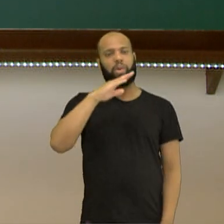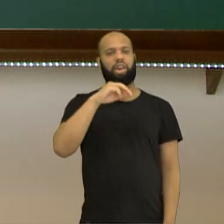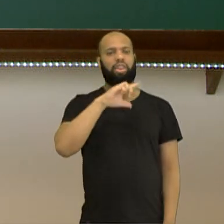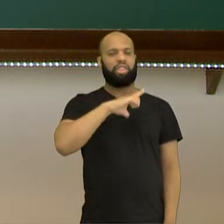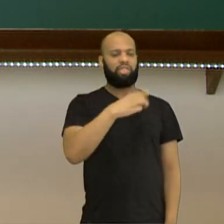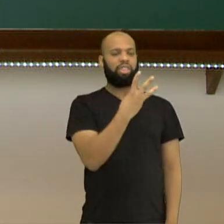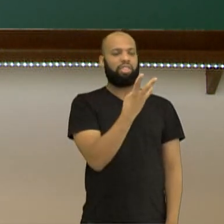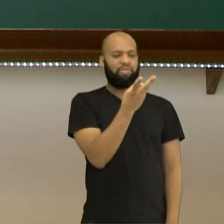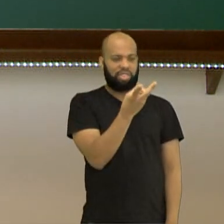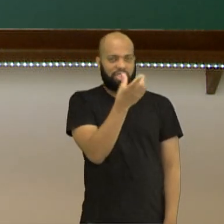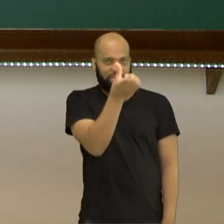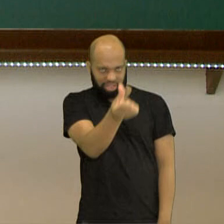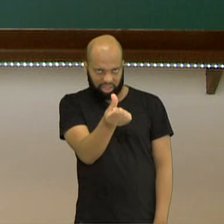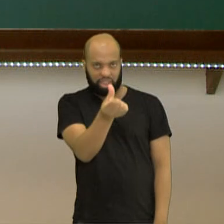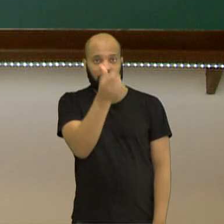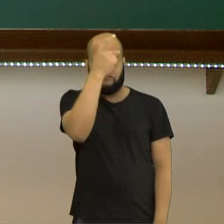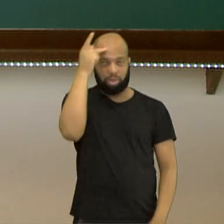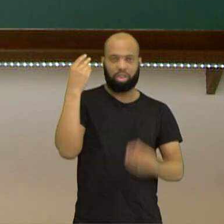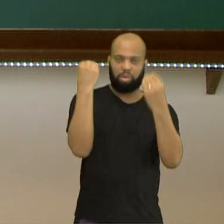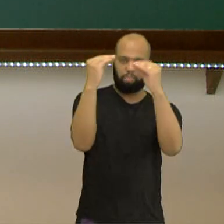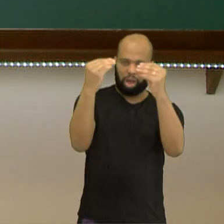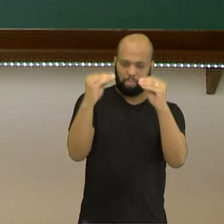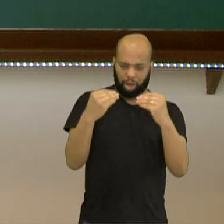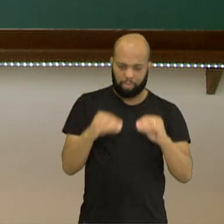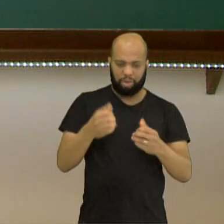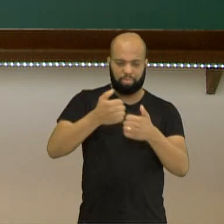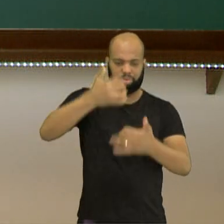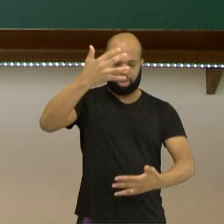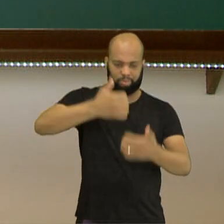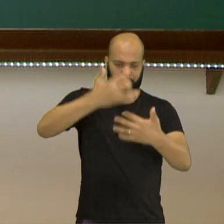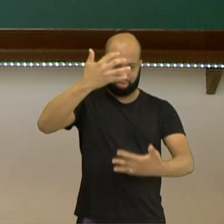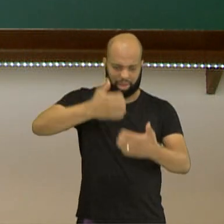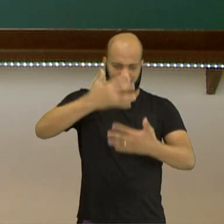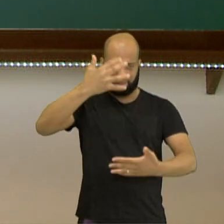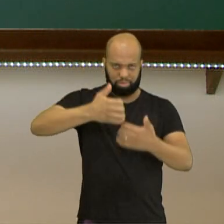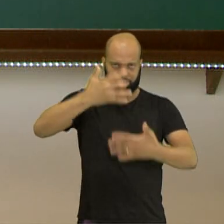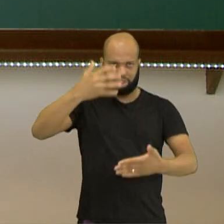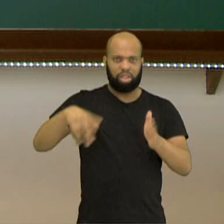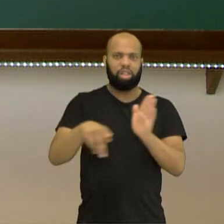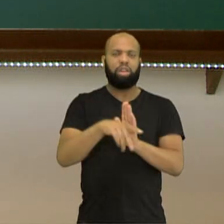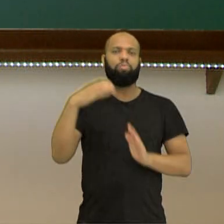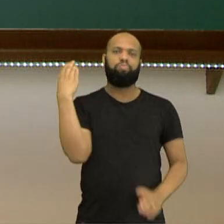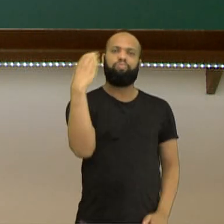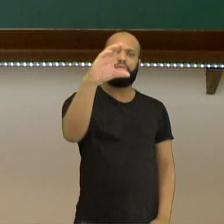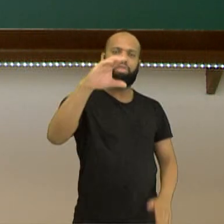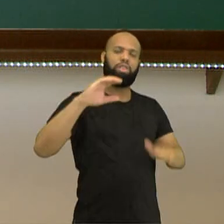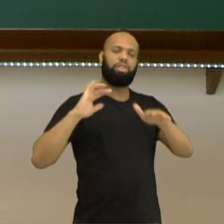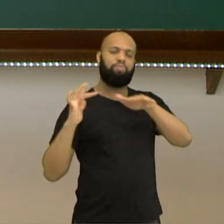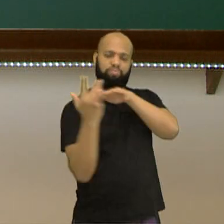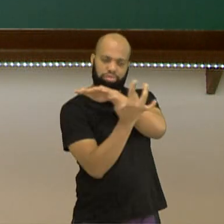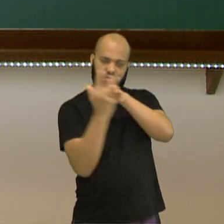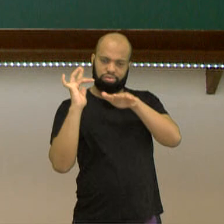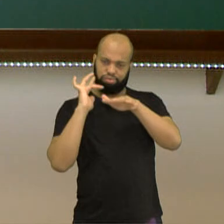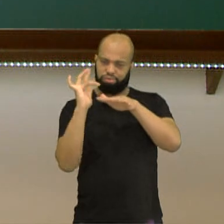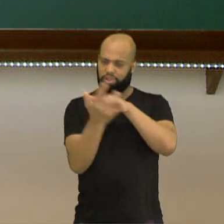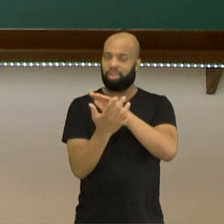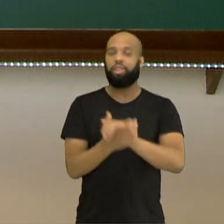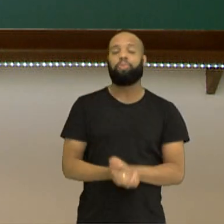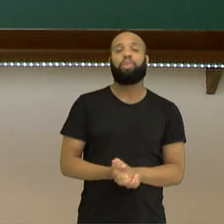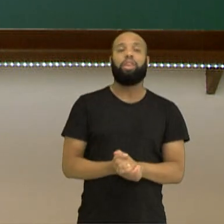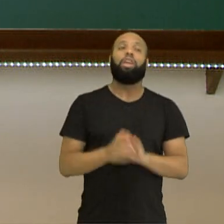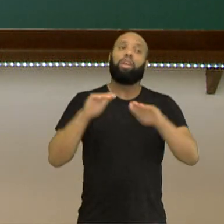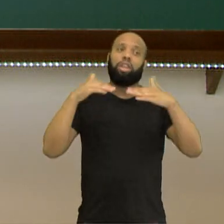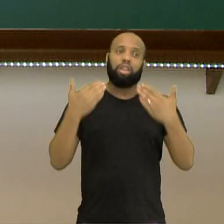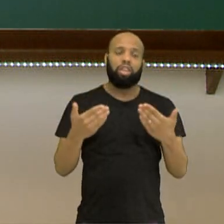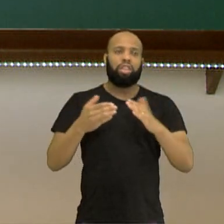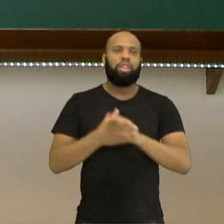326 feitos nessa reportagem, nessa publicação, nessa rede social. Vejam